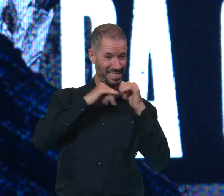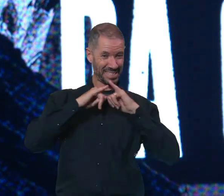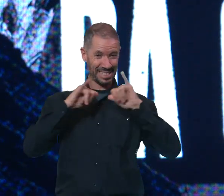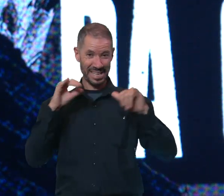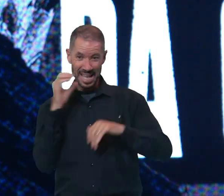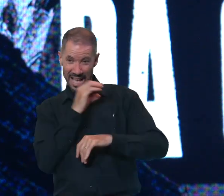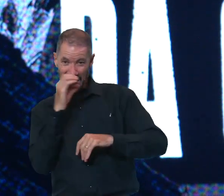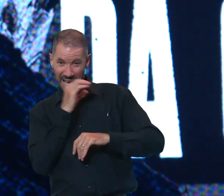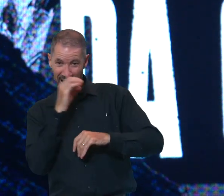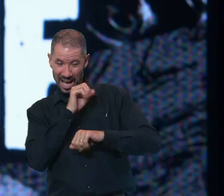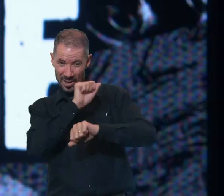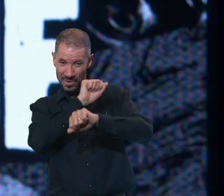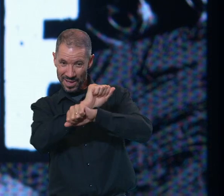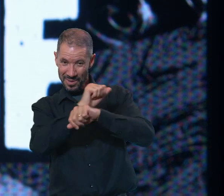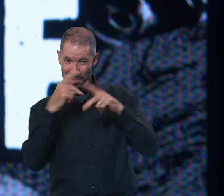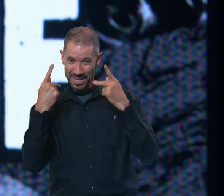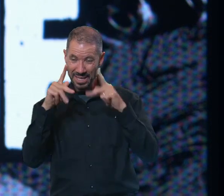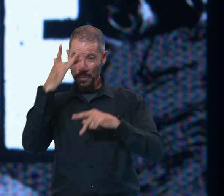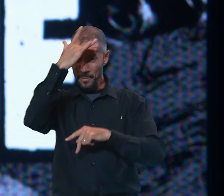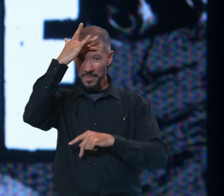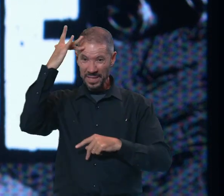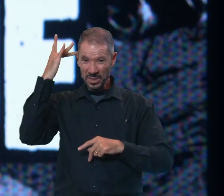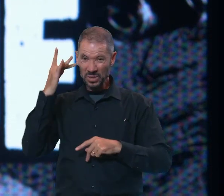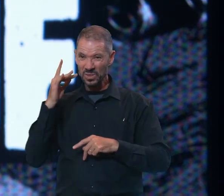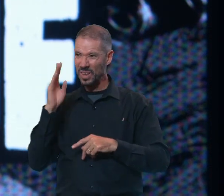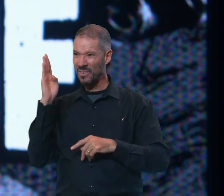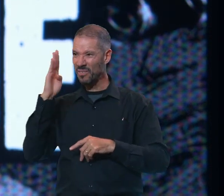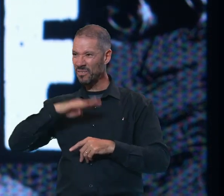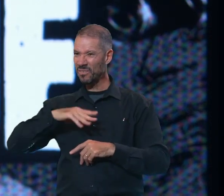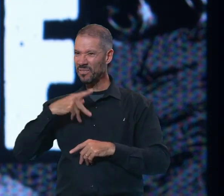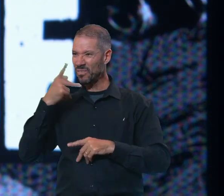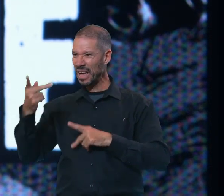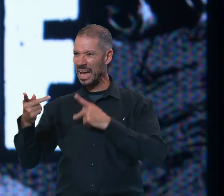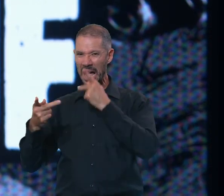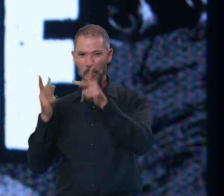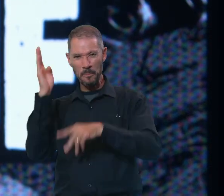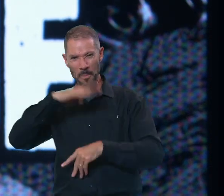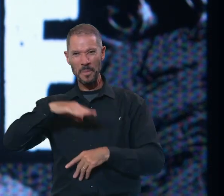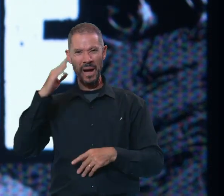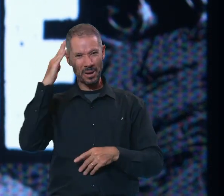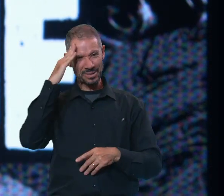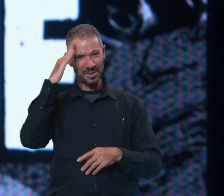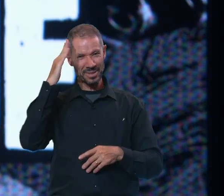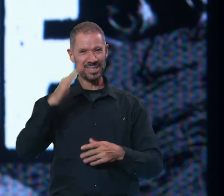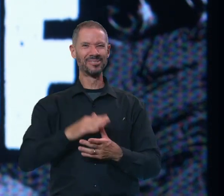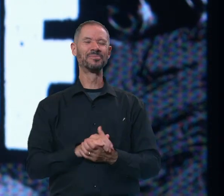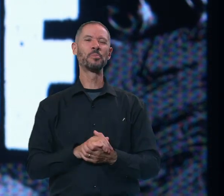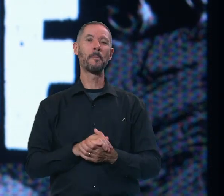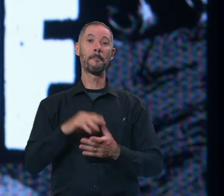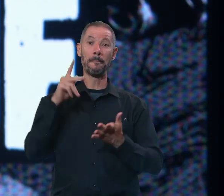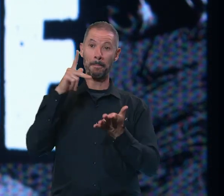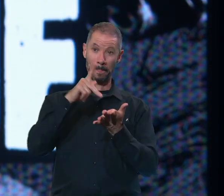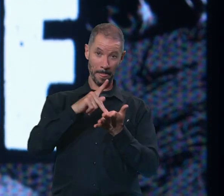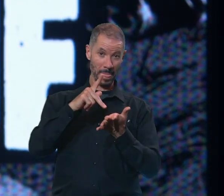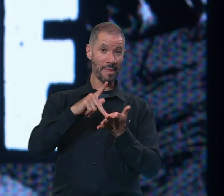Rapidinho, parênteses da pregação aqui. As pessoas falam mal de você. Sabia? É